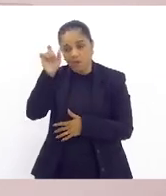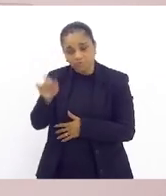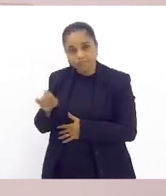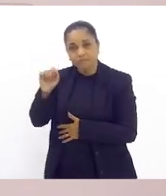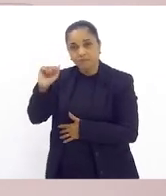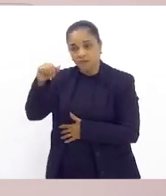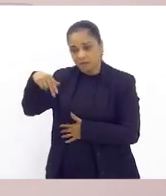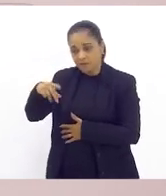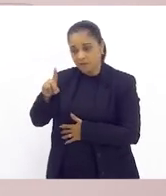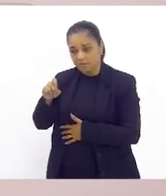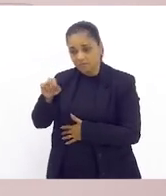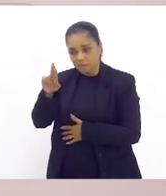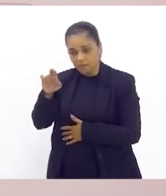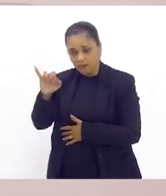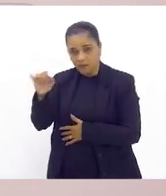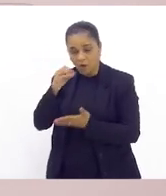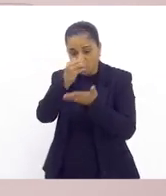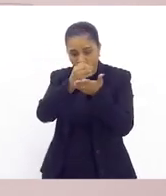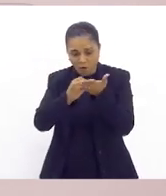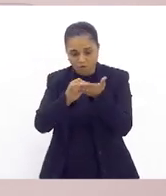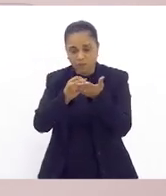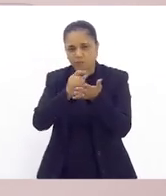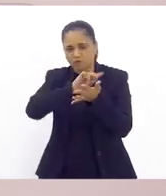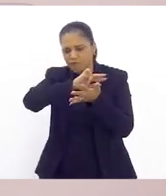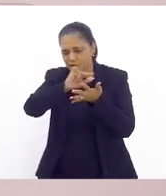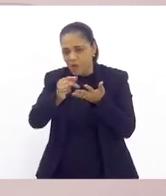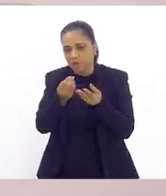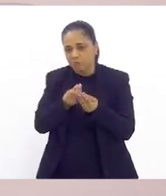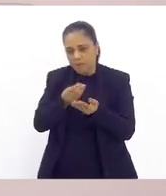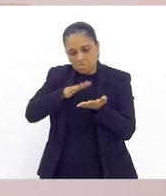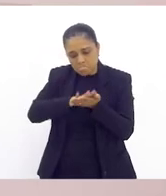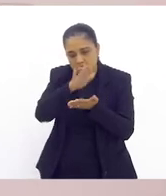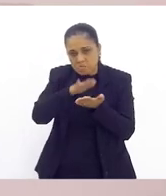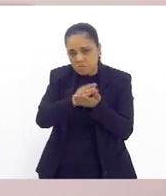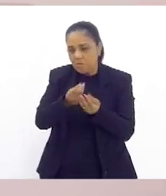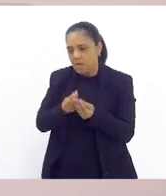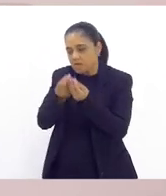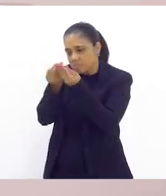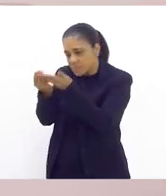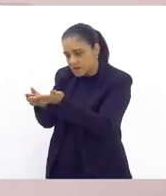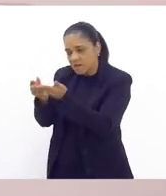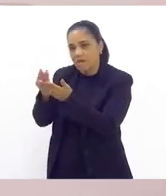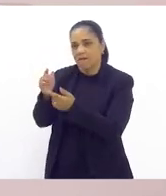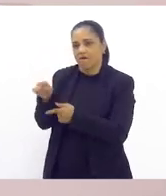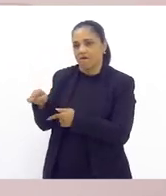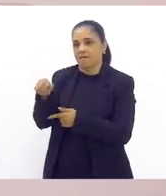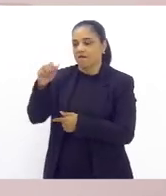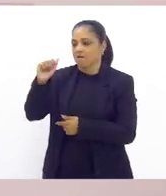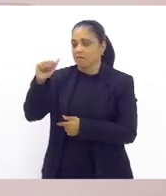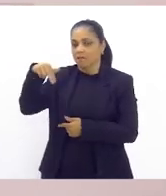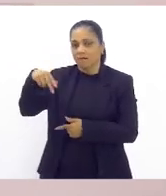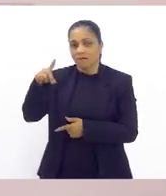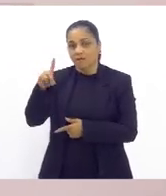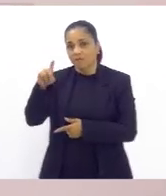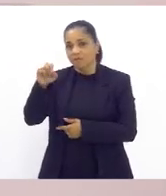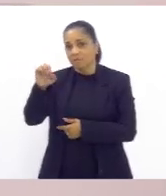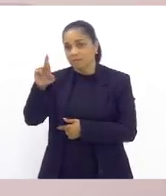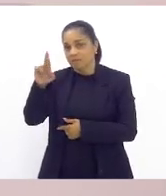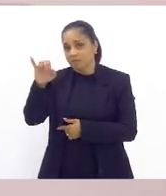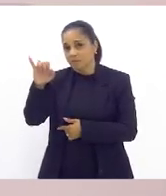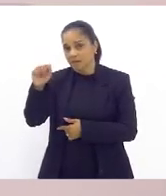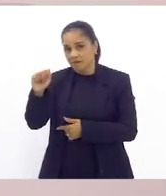ofícios que imprimimos aqui para entregar a senhora porque já o fizemos